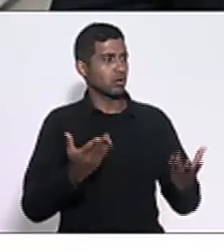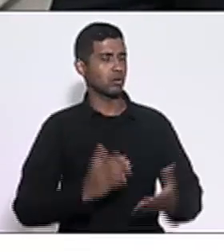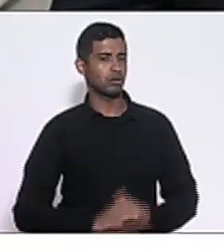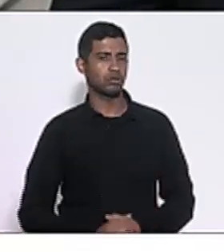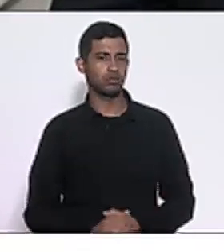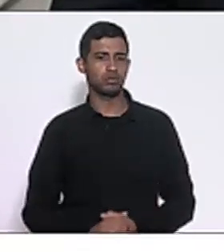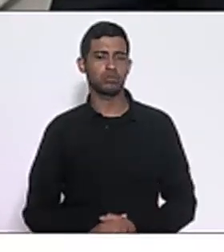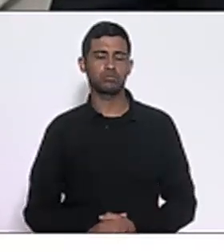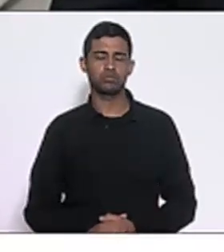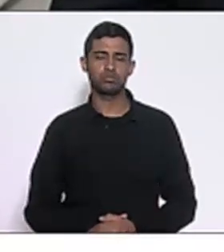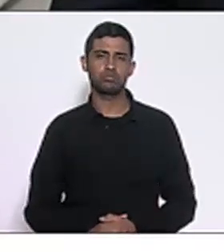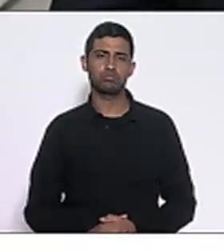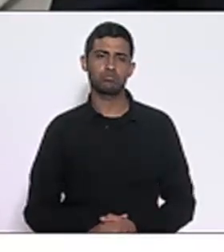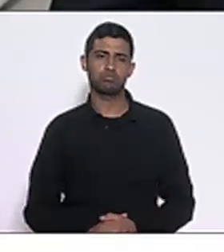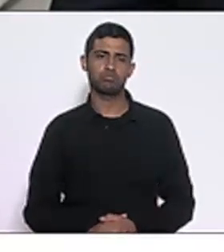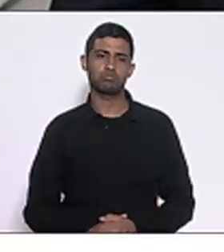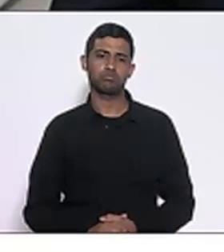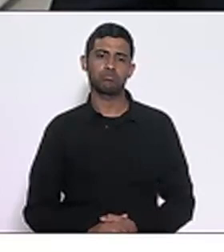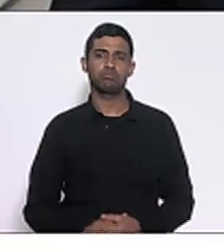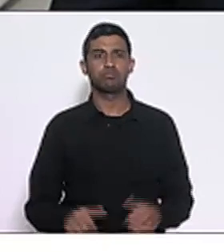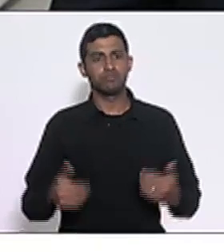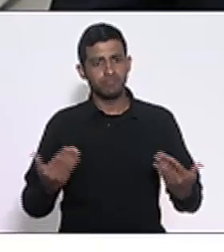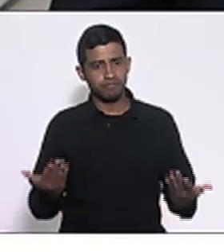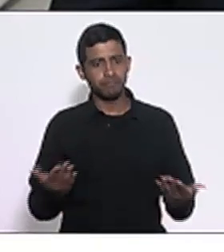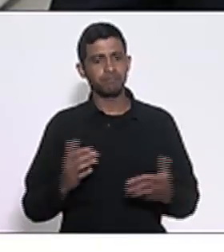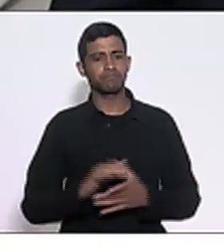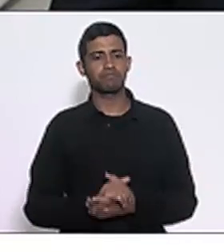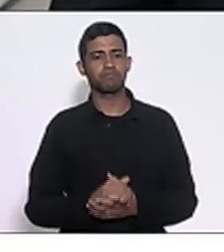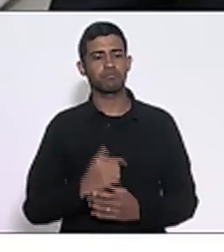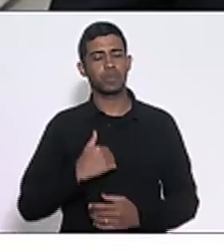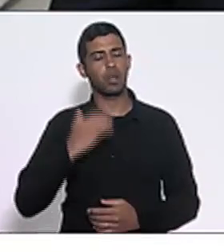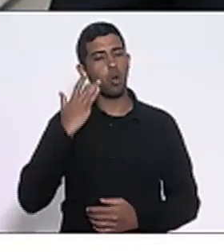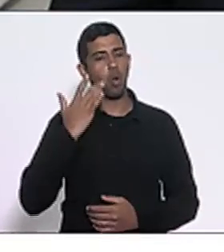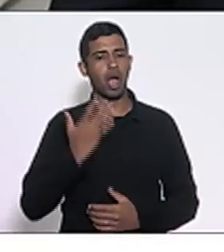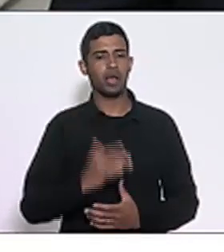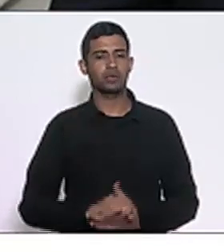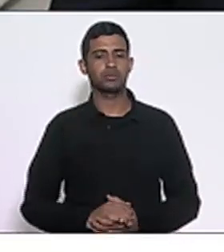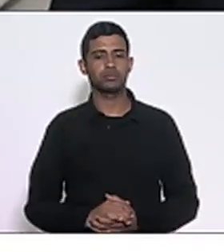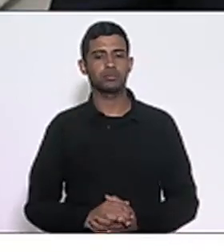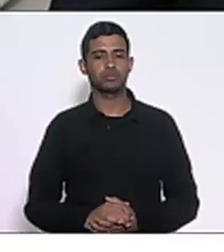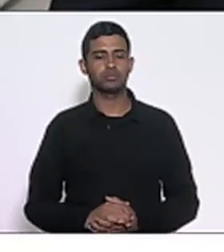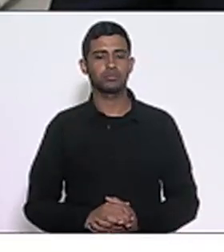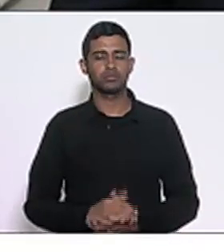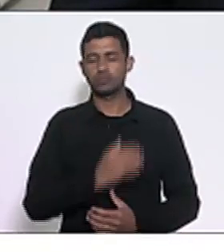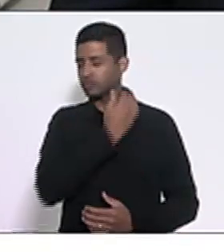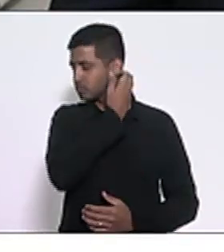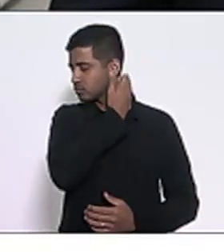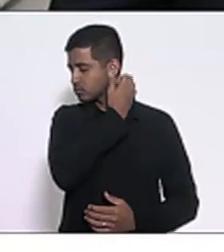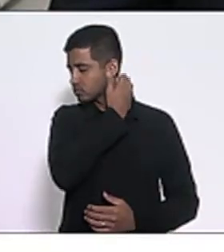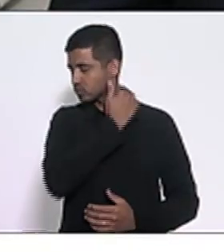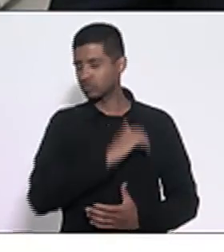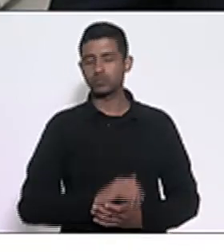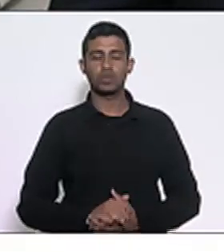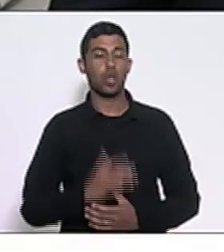Concluindo, Marcos. Concluindo. Então, assim, eu acho que assim, nós devemos